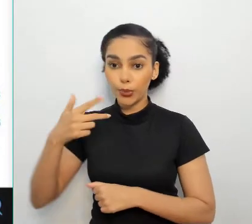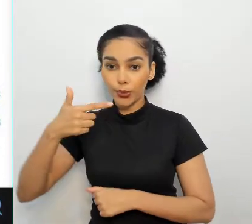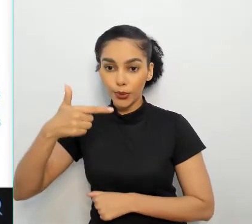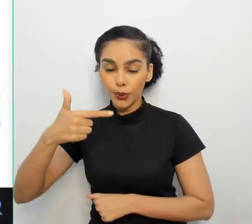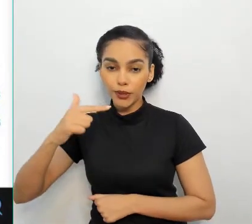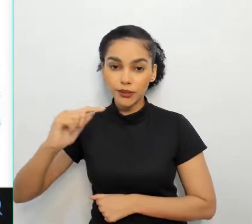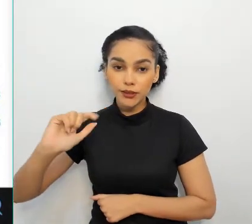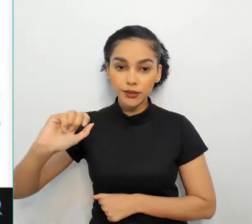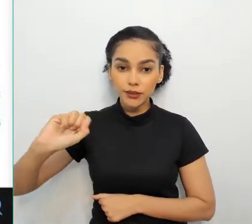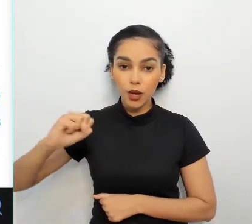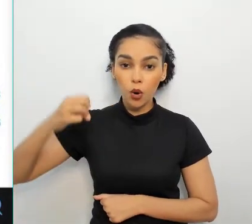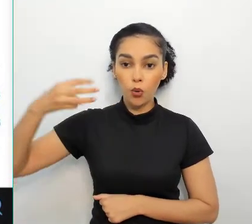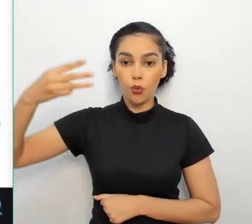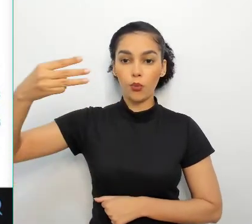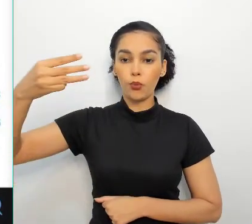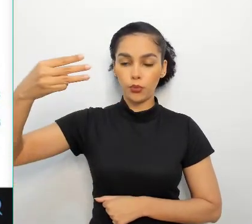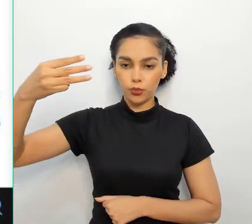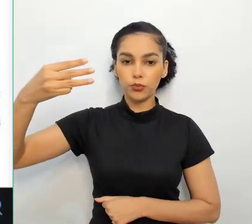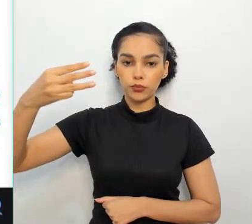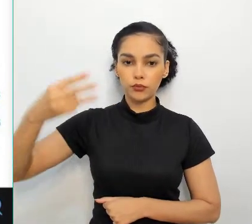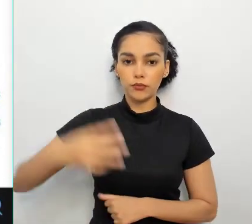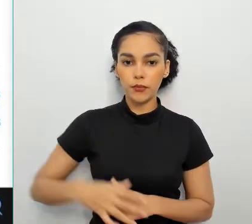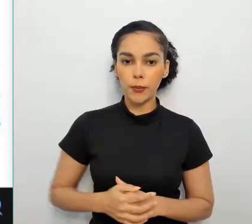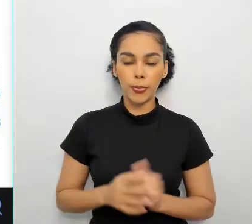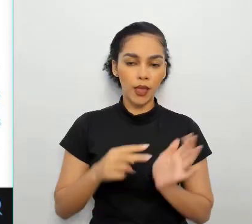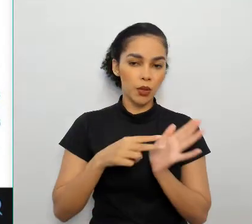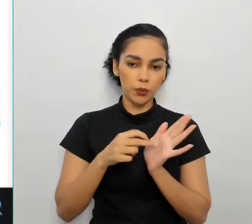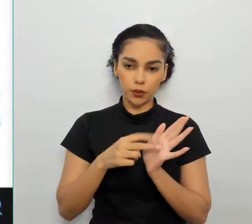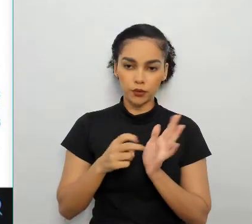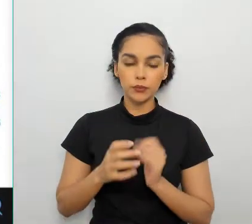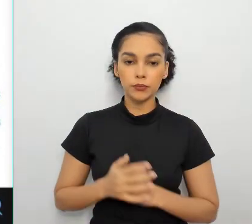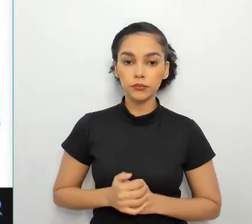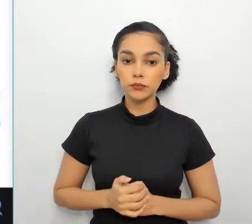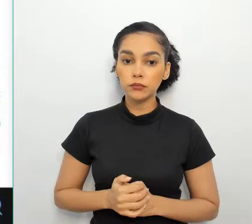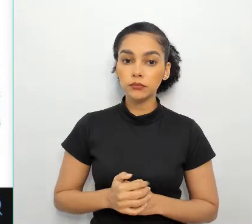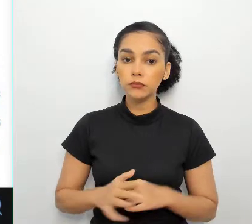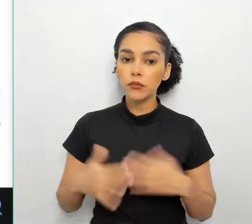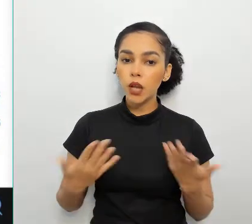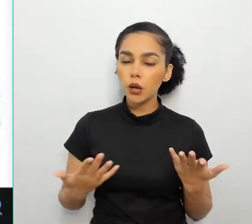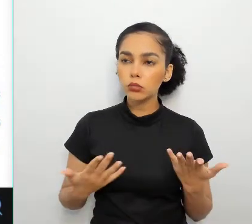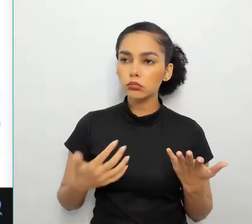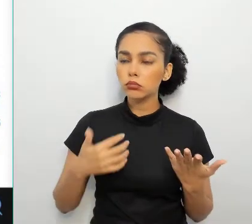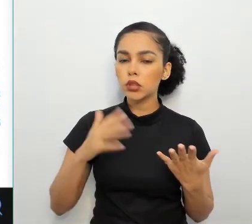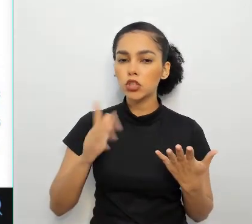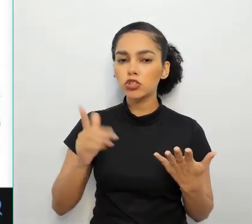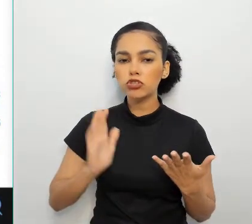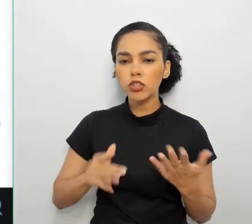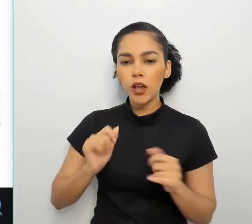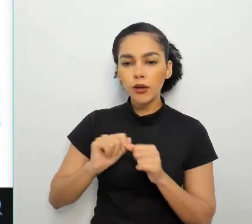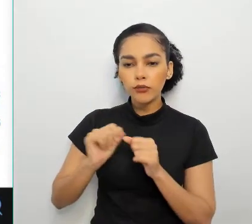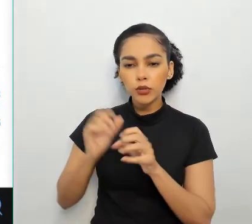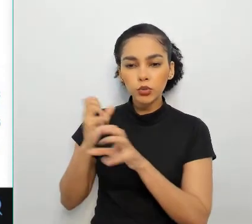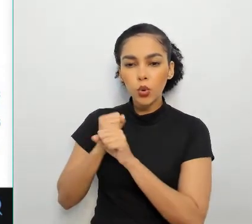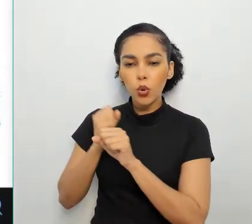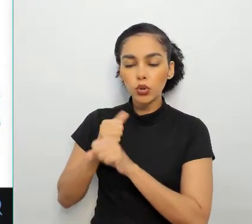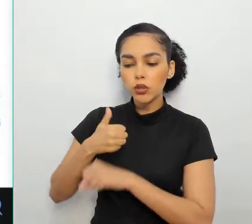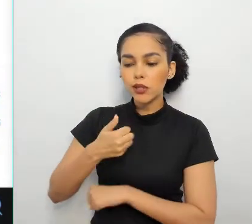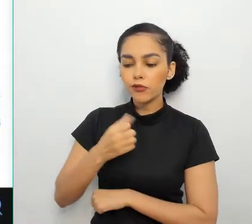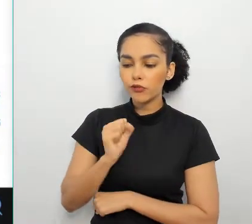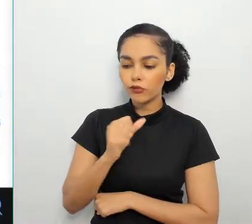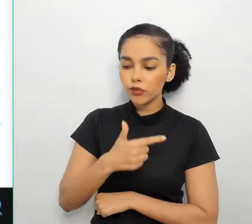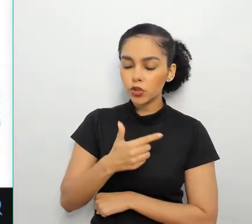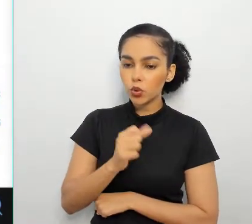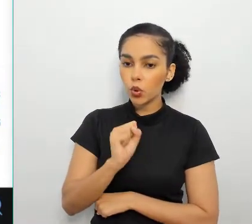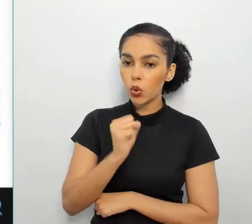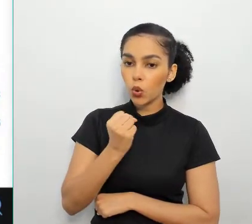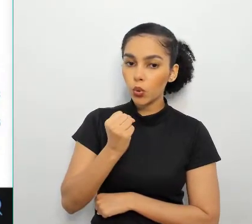por 256, a gente já fez o 128, que é 2 elevado a 7. O dobro de 128 é 256. Ou